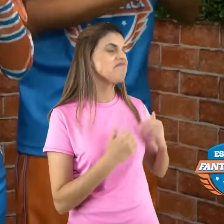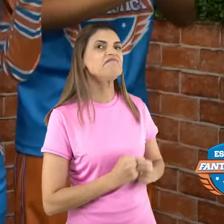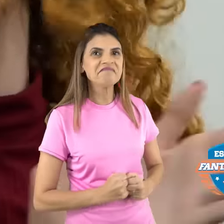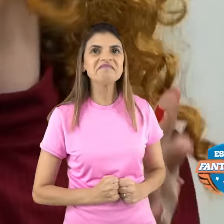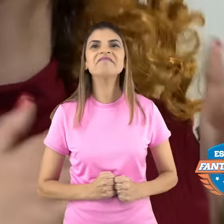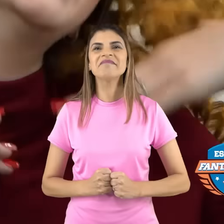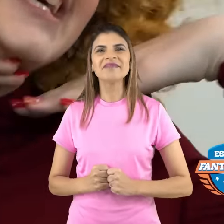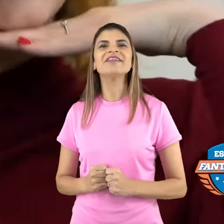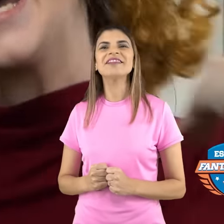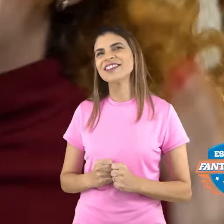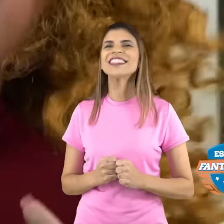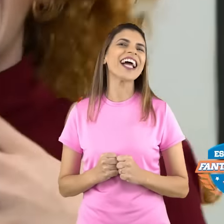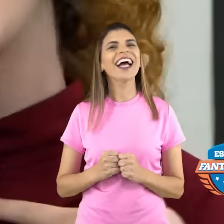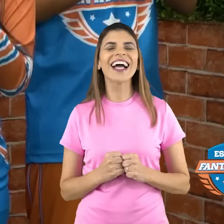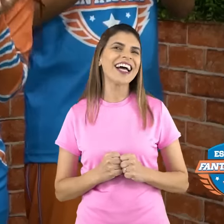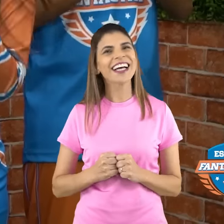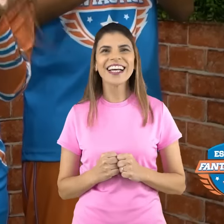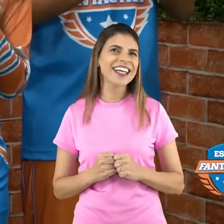Muito boa!